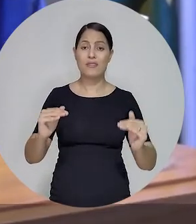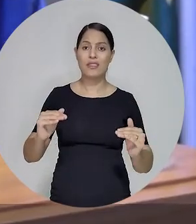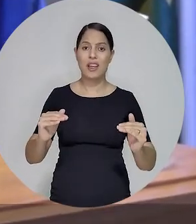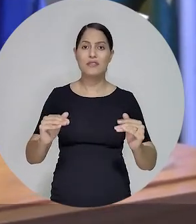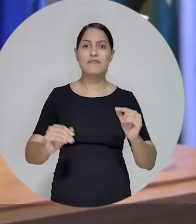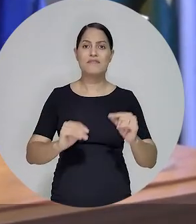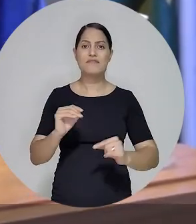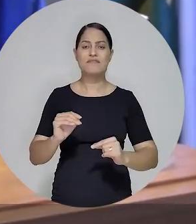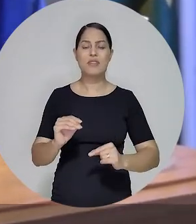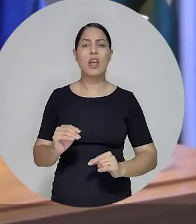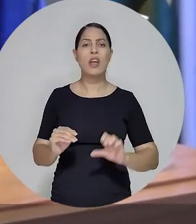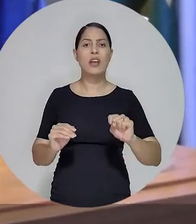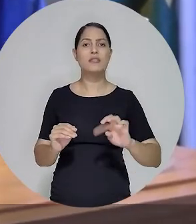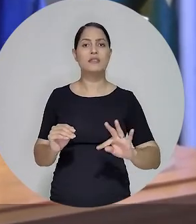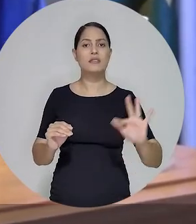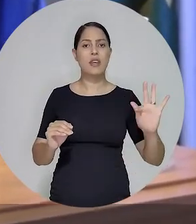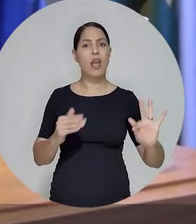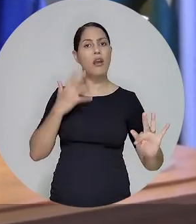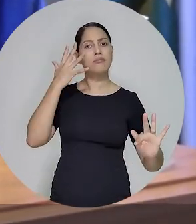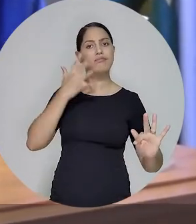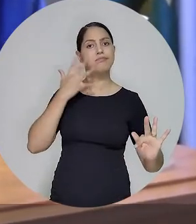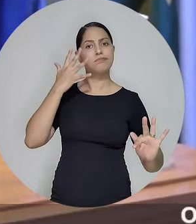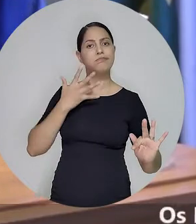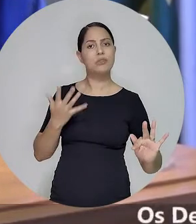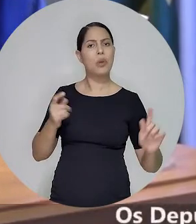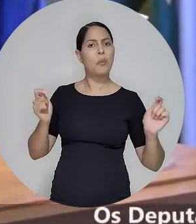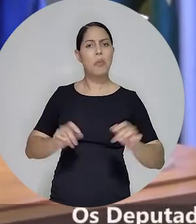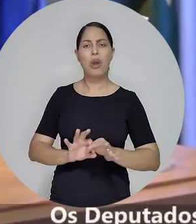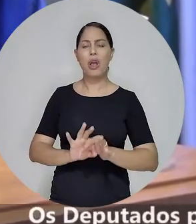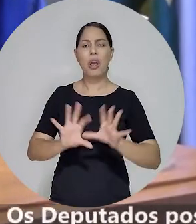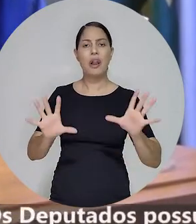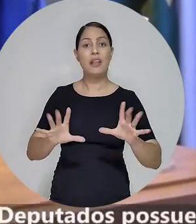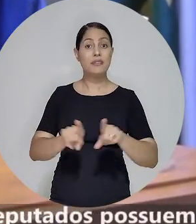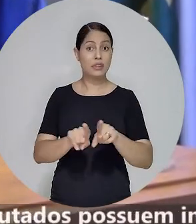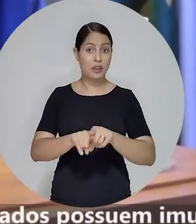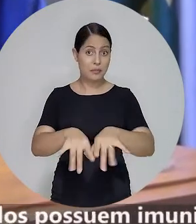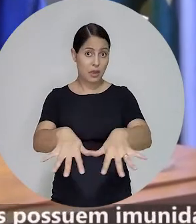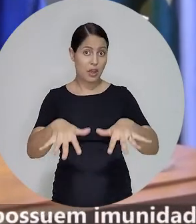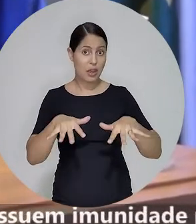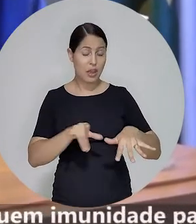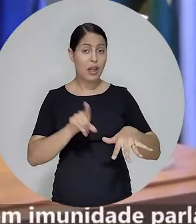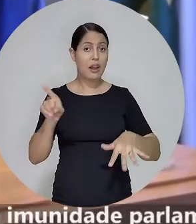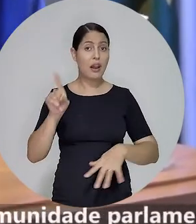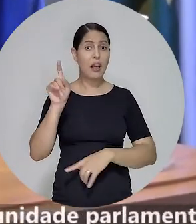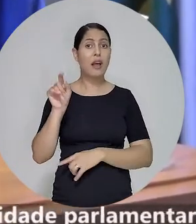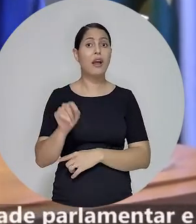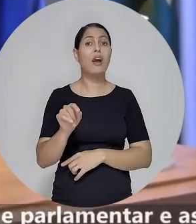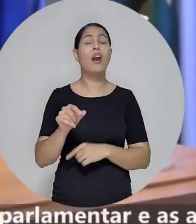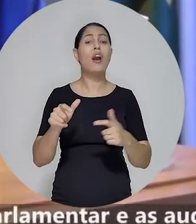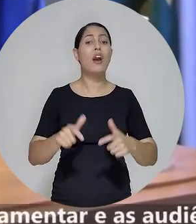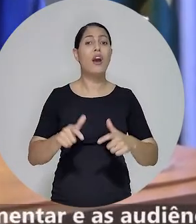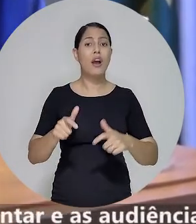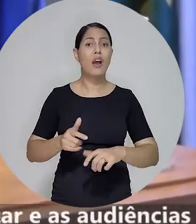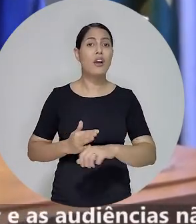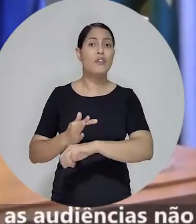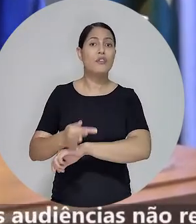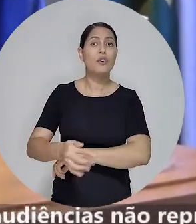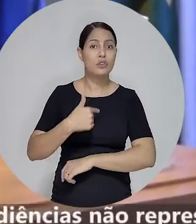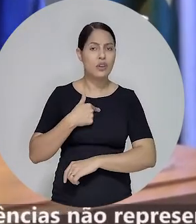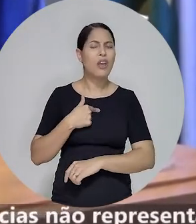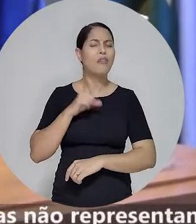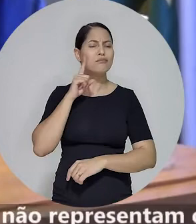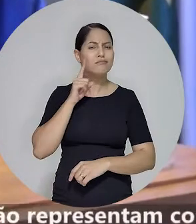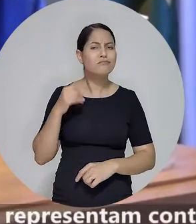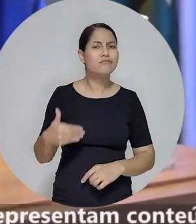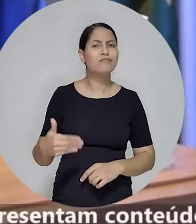número 71.000 em mesmas condições de sustentar no Supremo Tribunal Federal e de fazer uma audiência na subseção